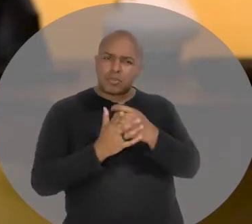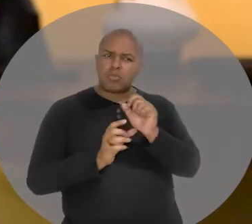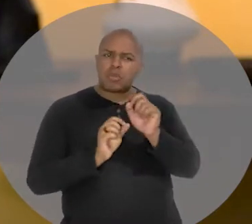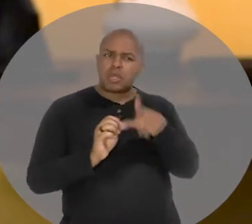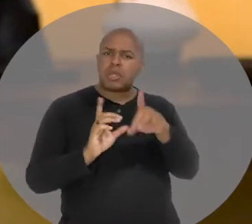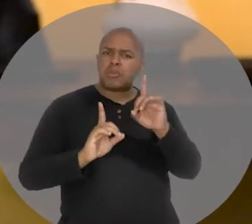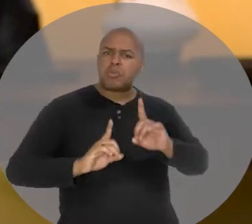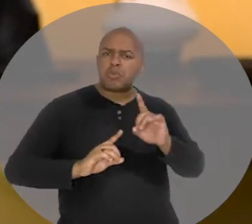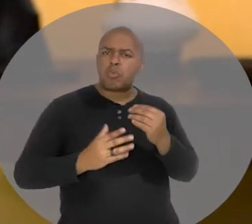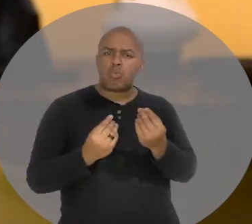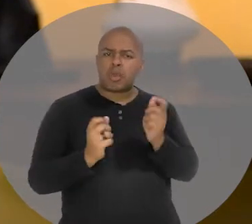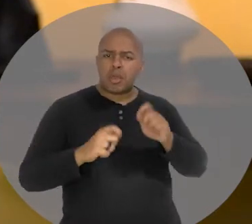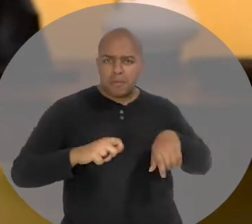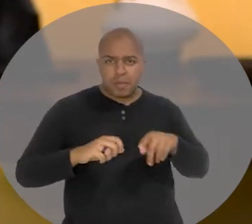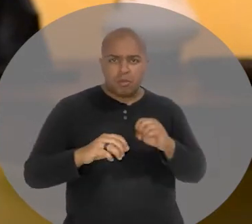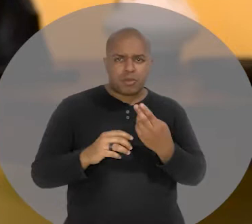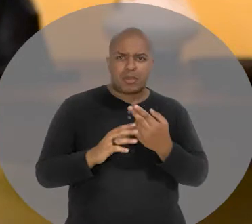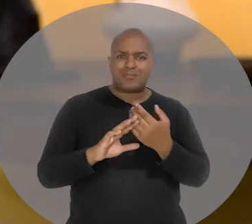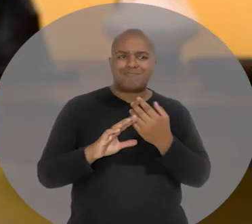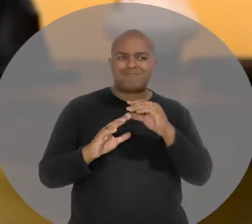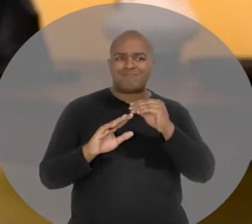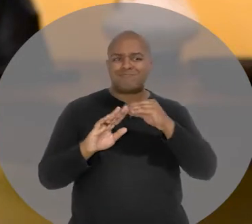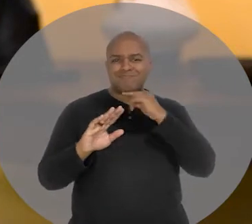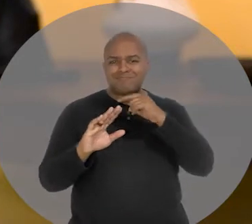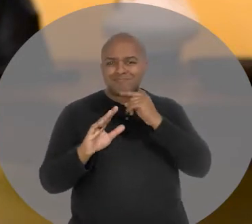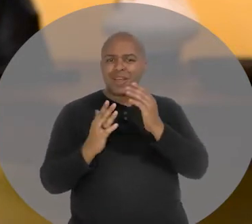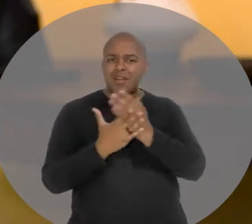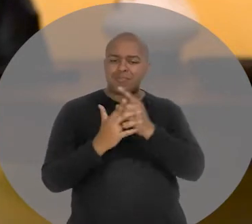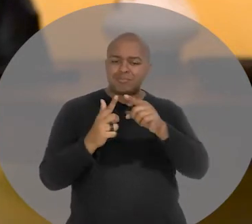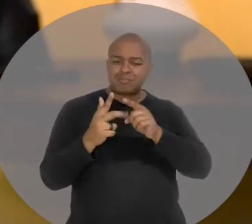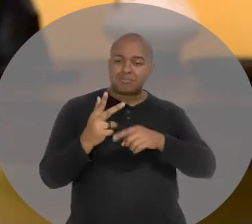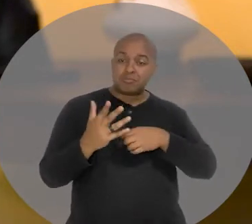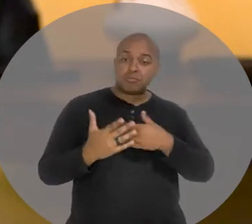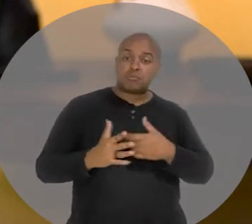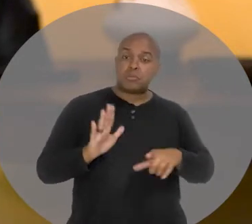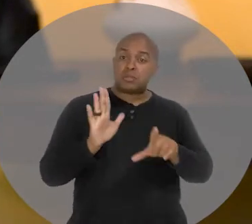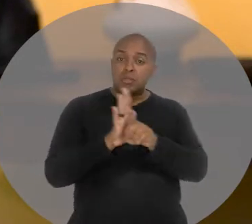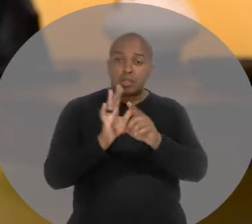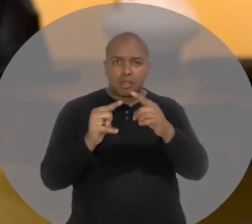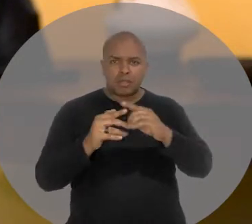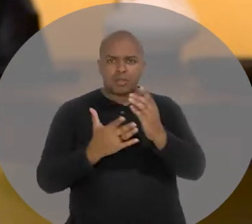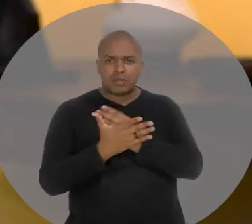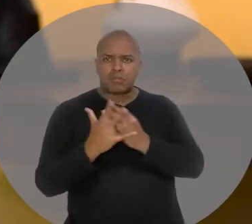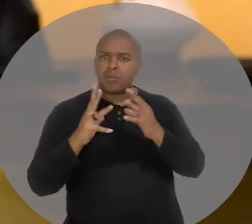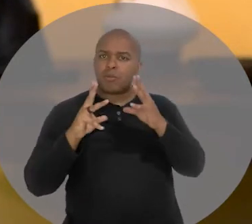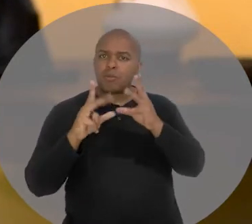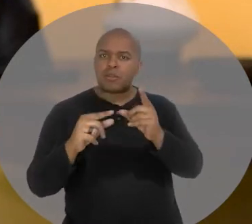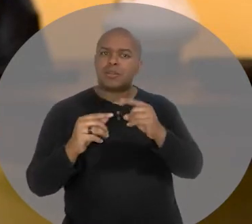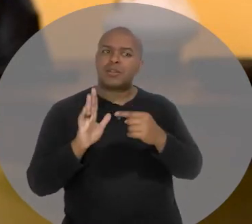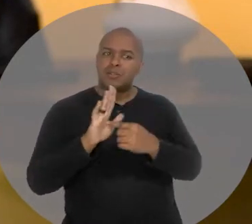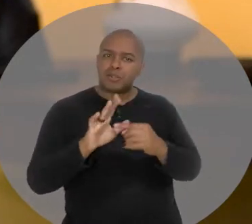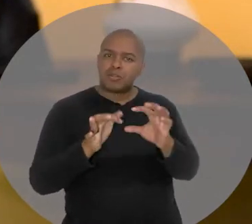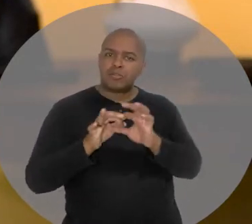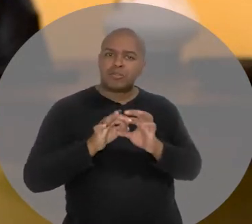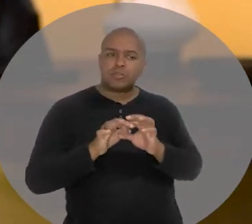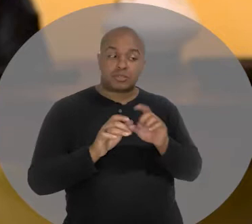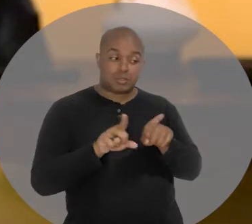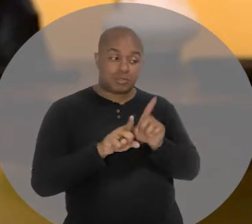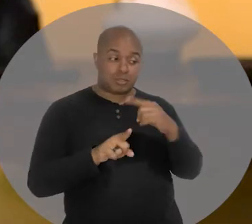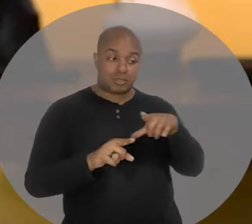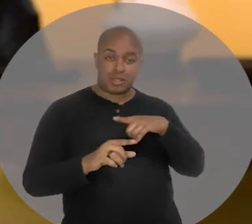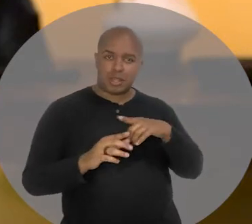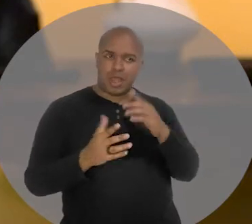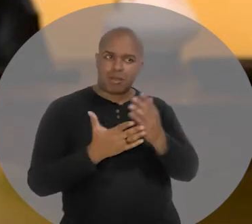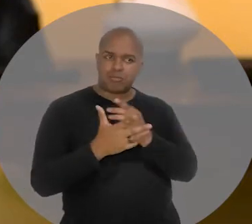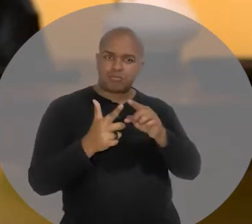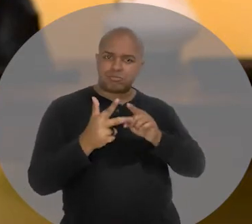o que é a incapacidade, o que é a desvantagem, aspectos legais. Então é um livro simplesmente completo e que reúne, ainda que a gente tenha aspectos que